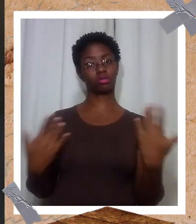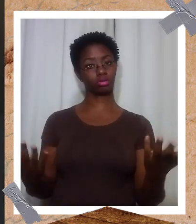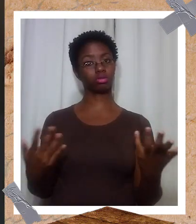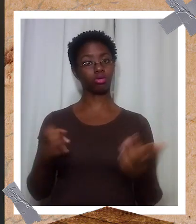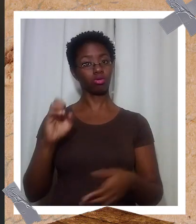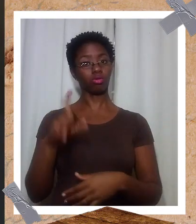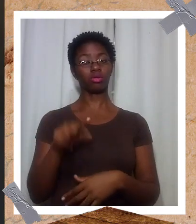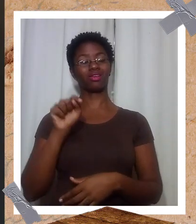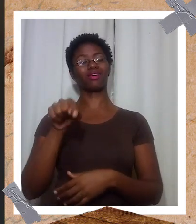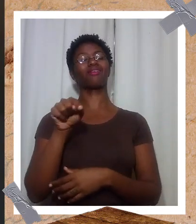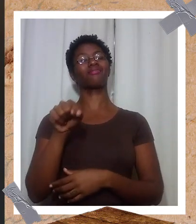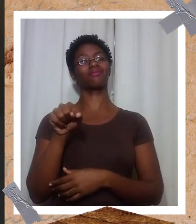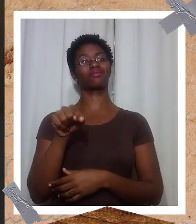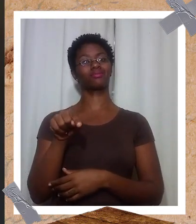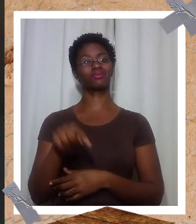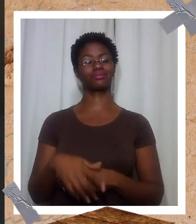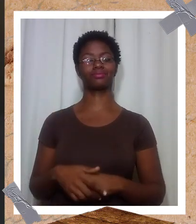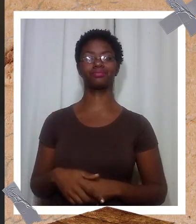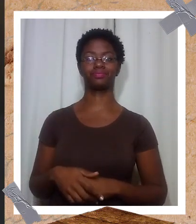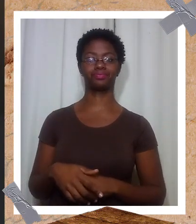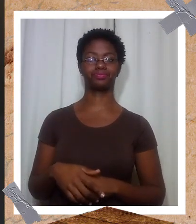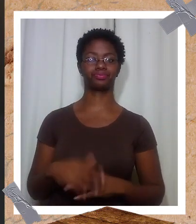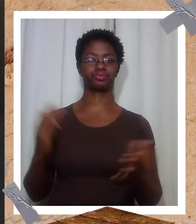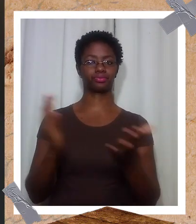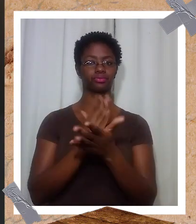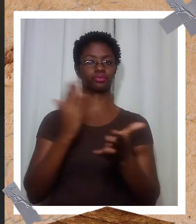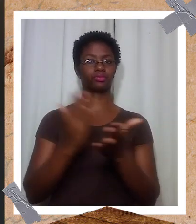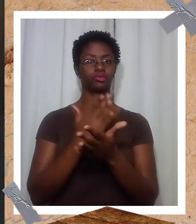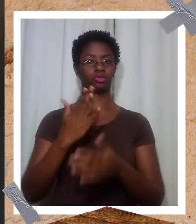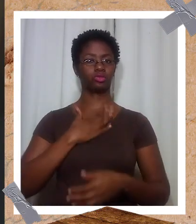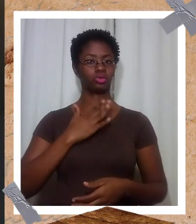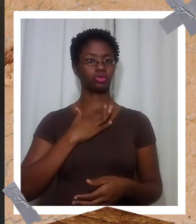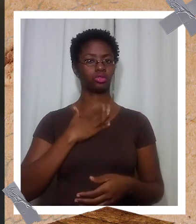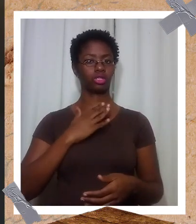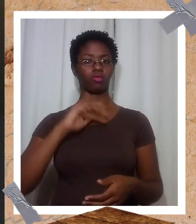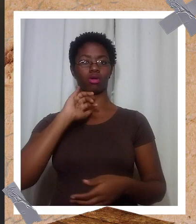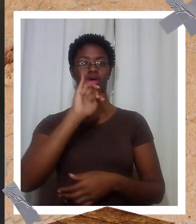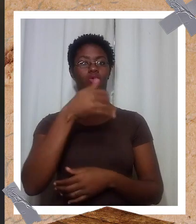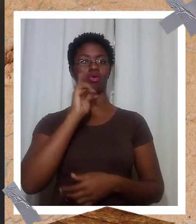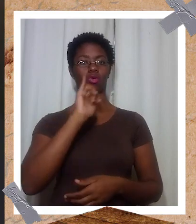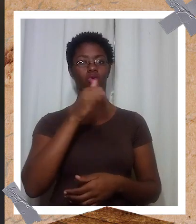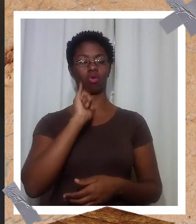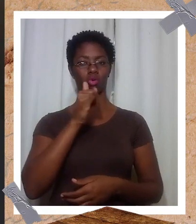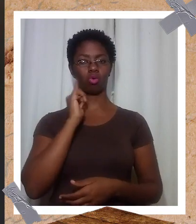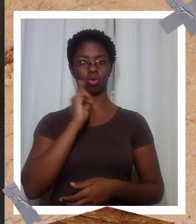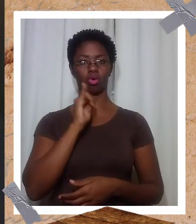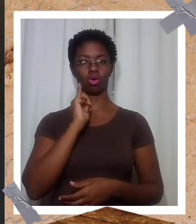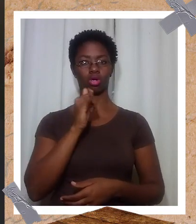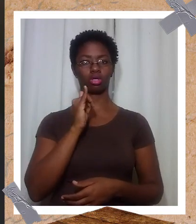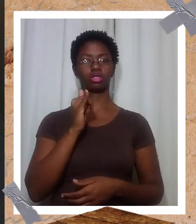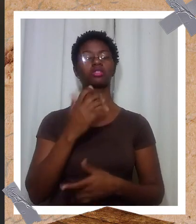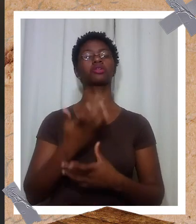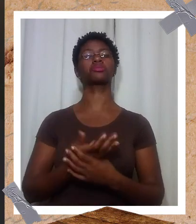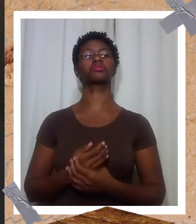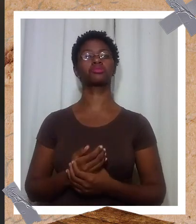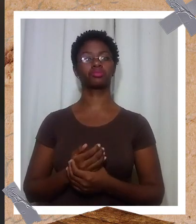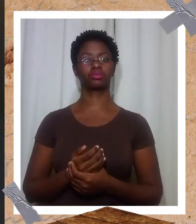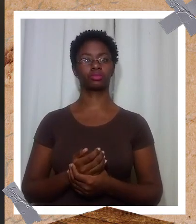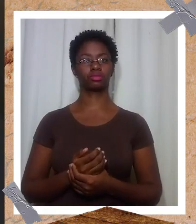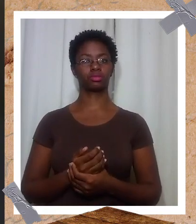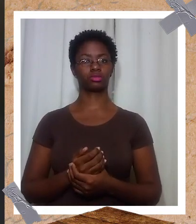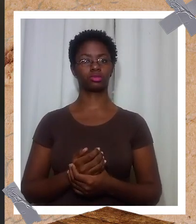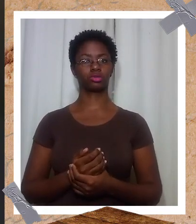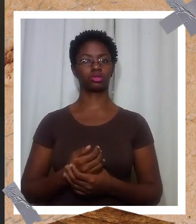funcionando. Assim, os meus livros, eles narram relatos sobre